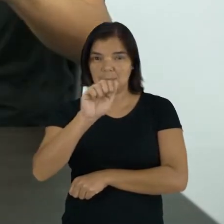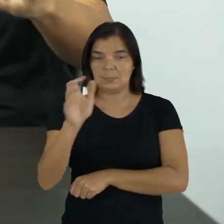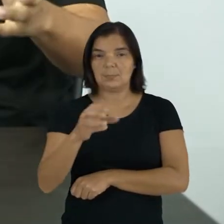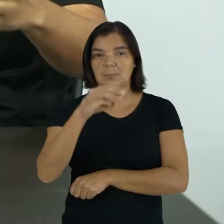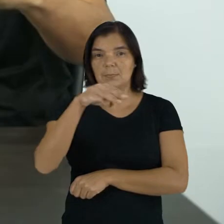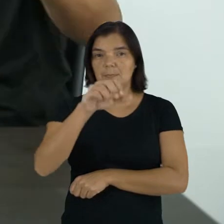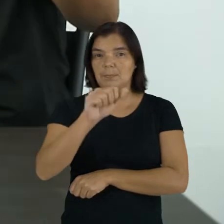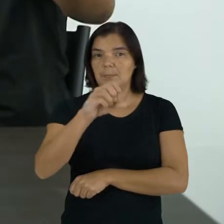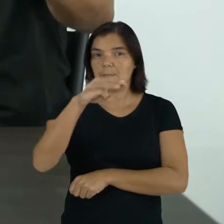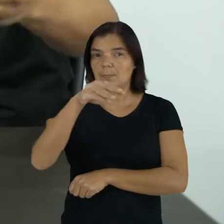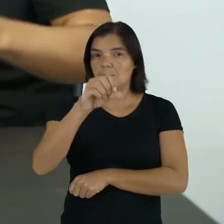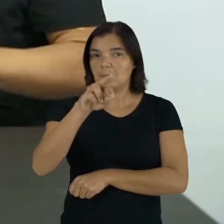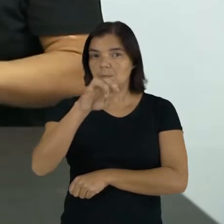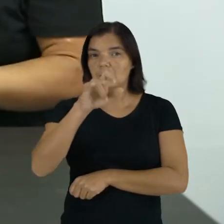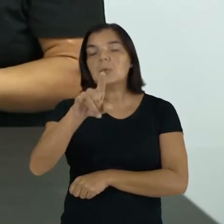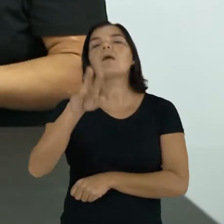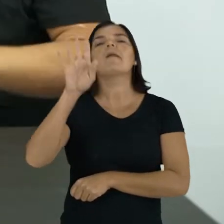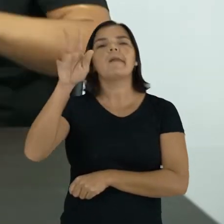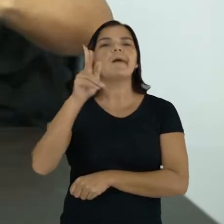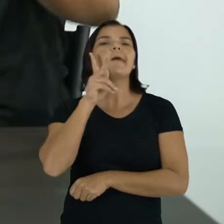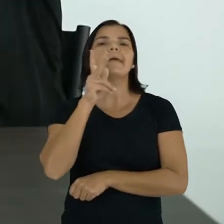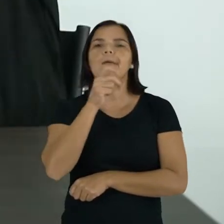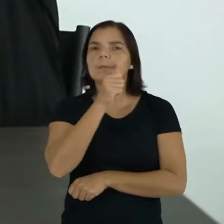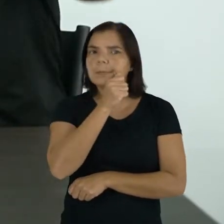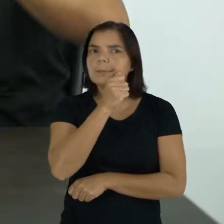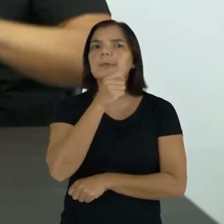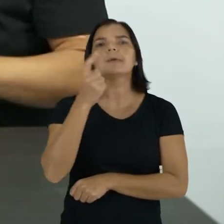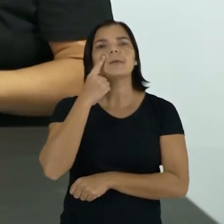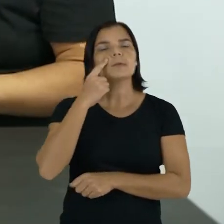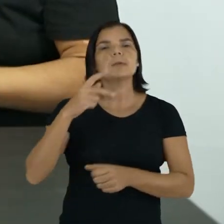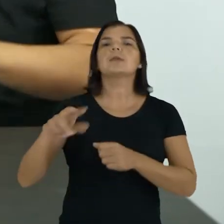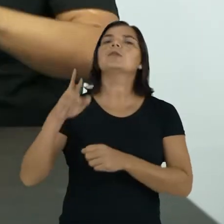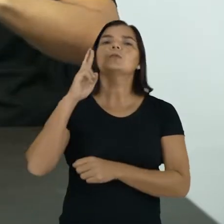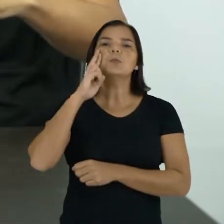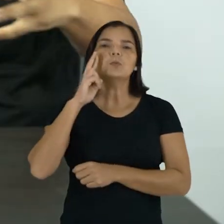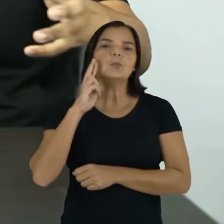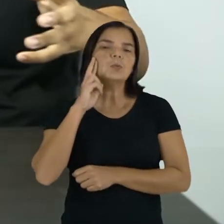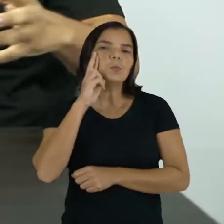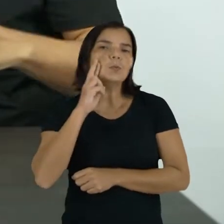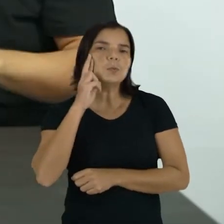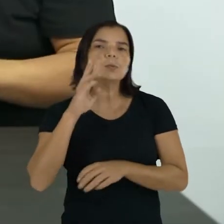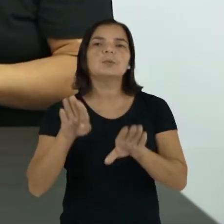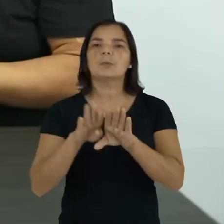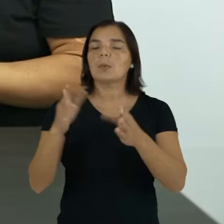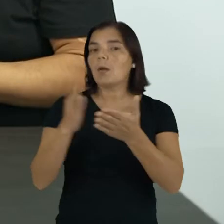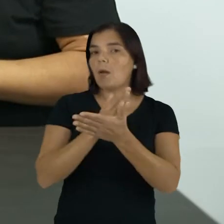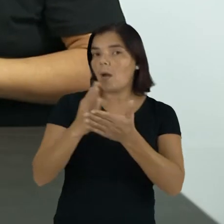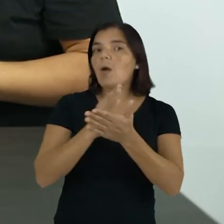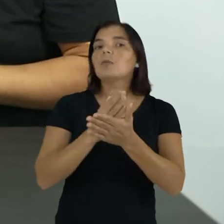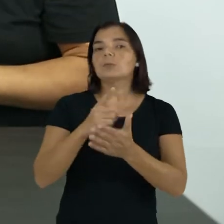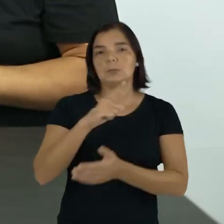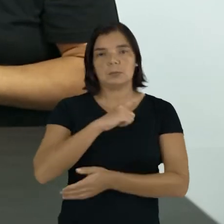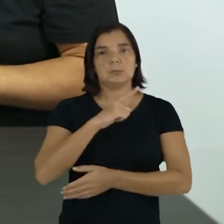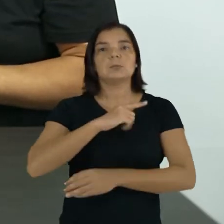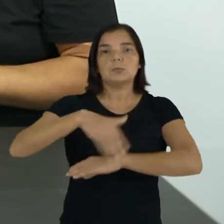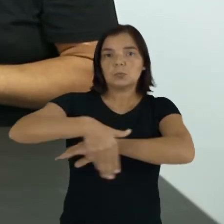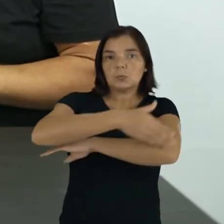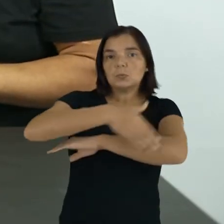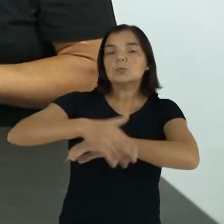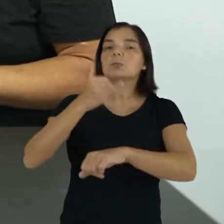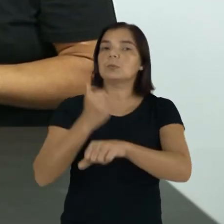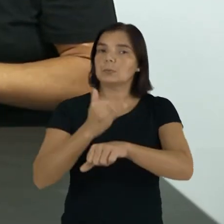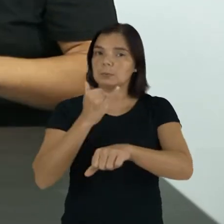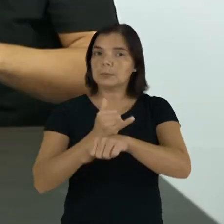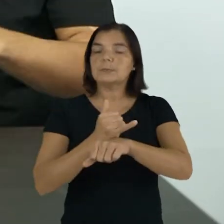alguns resquícios lá em Porto Velho, né? Na nossa vizinha, sim, aqui em Rondônia, nós temos ainda umas partes dessa Estrada de Ferro